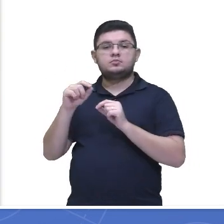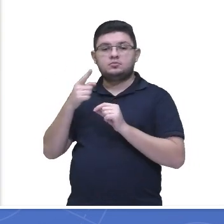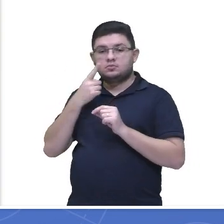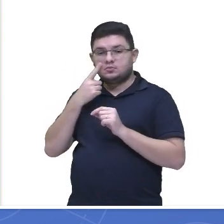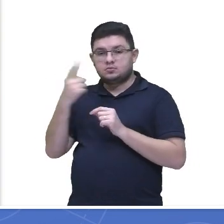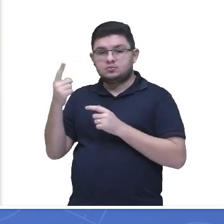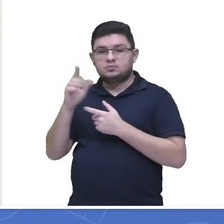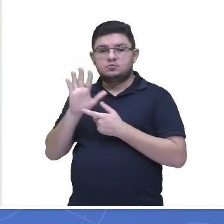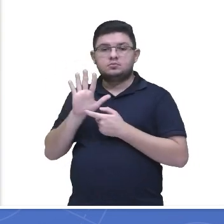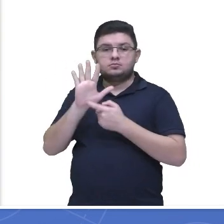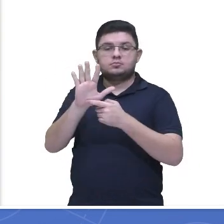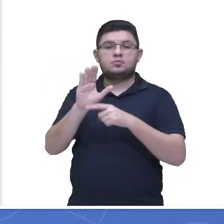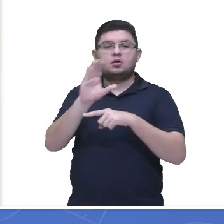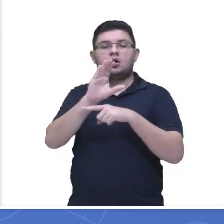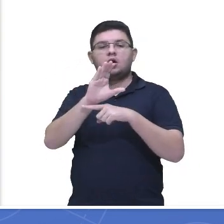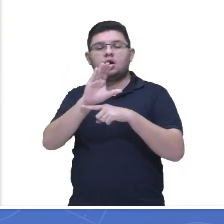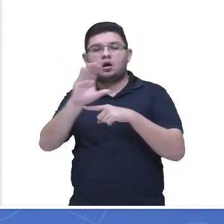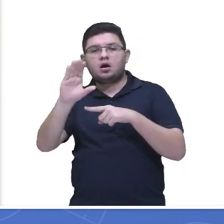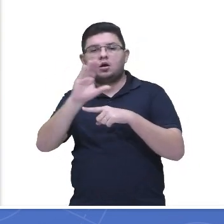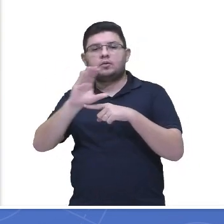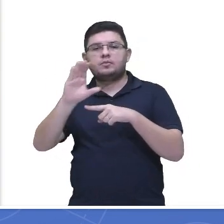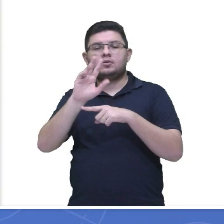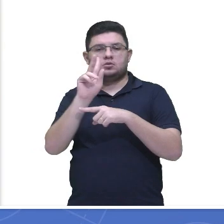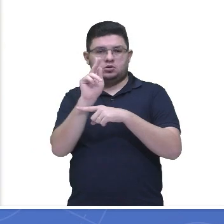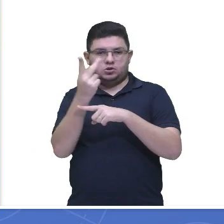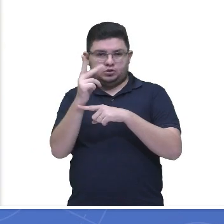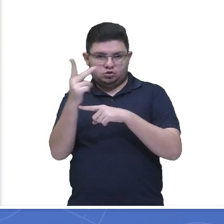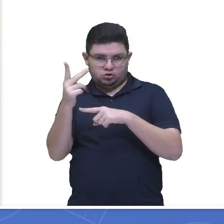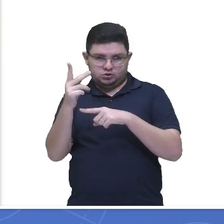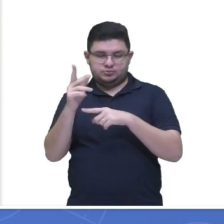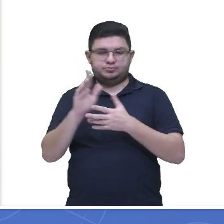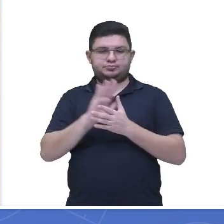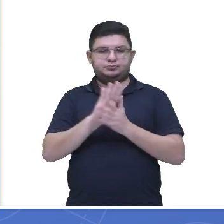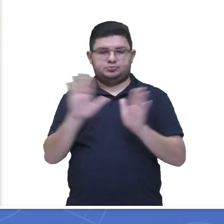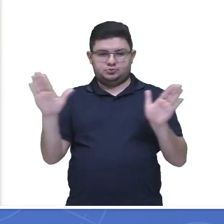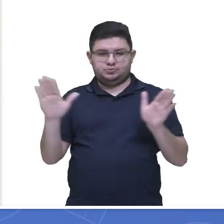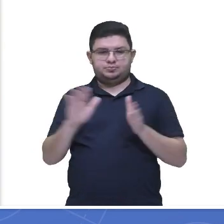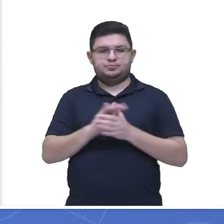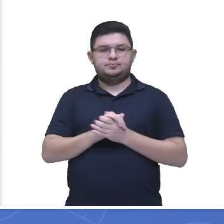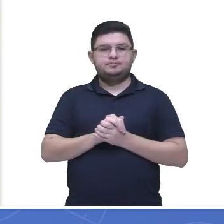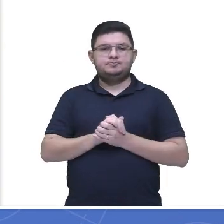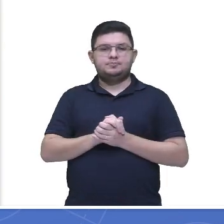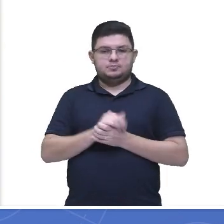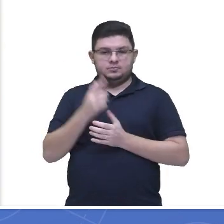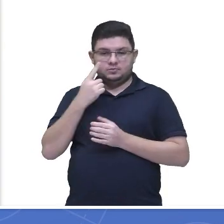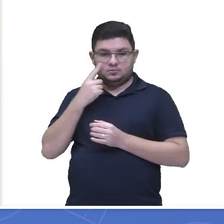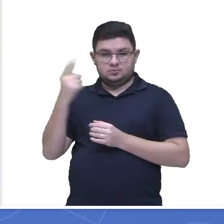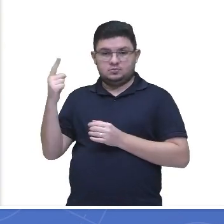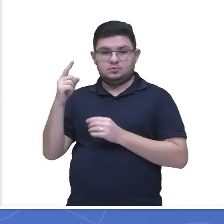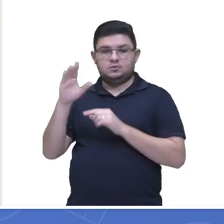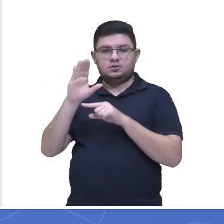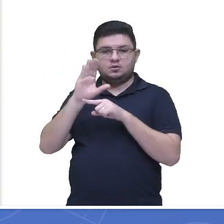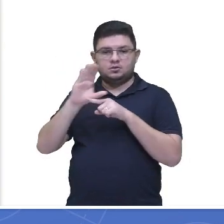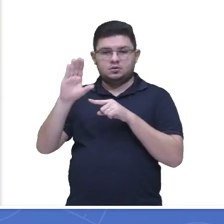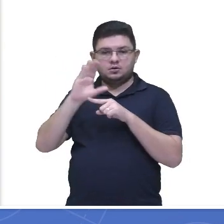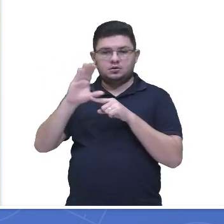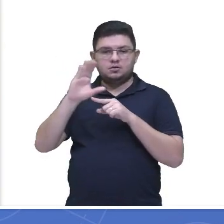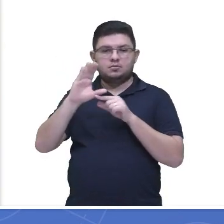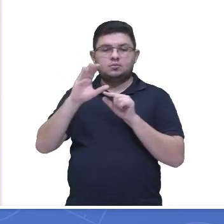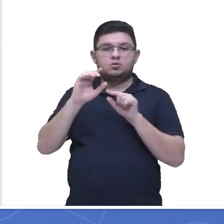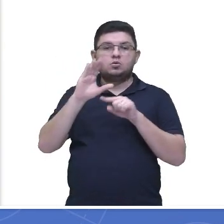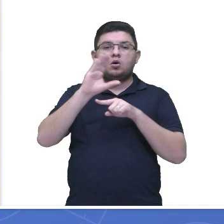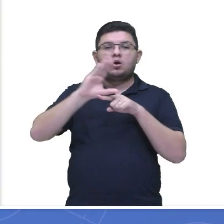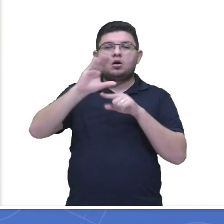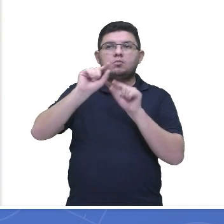apresenta apenas carbono e hidrogênio, tá bom? Cada extremidade desse aqui, é um